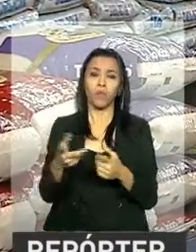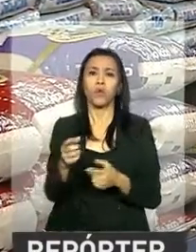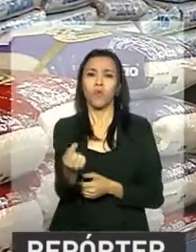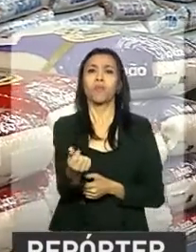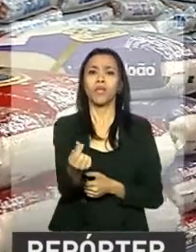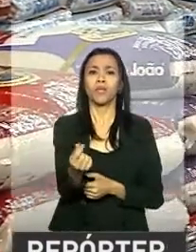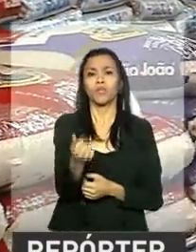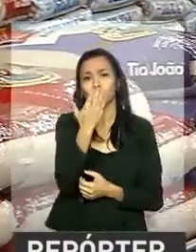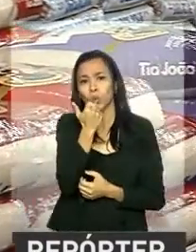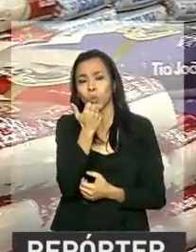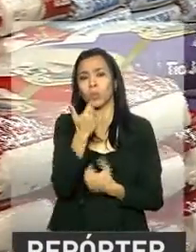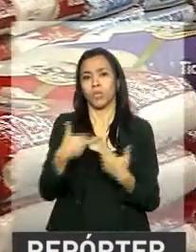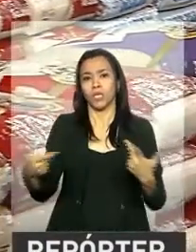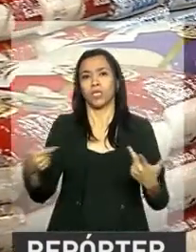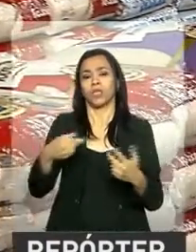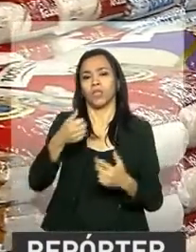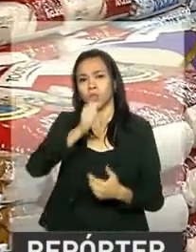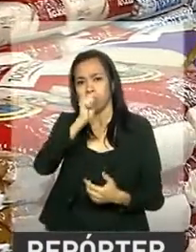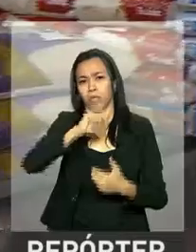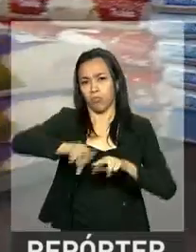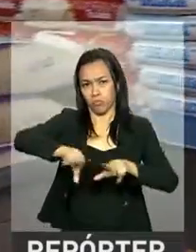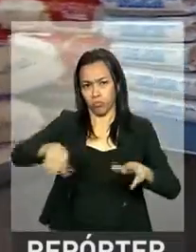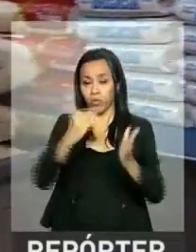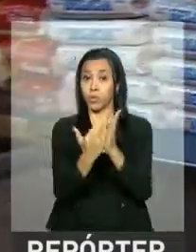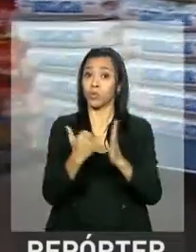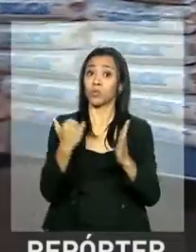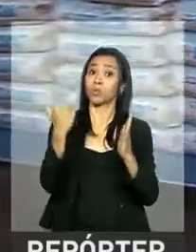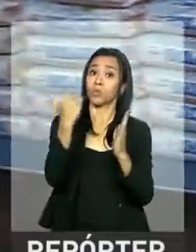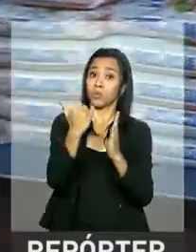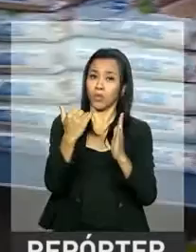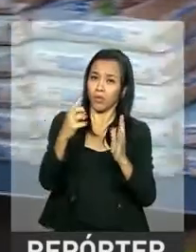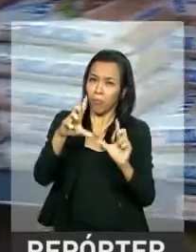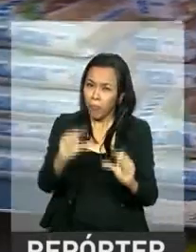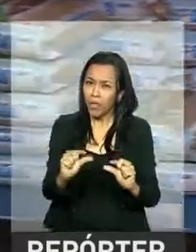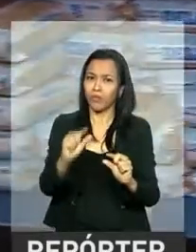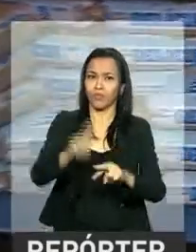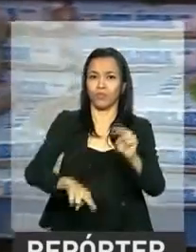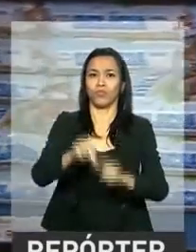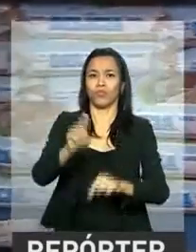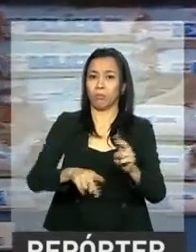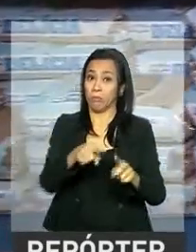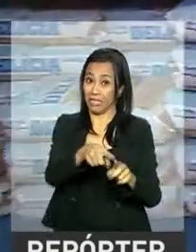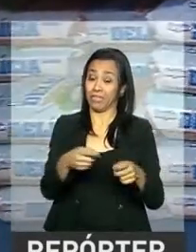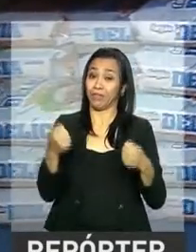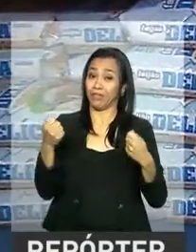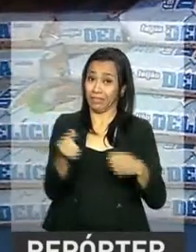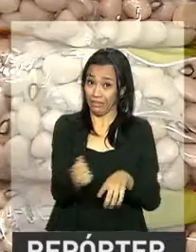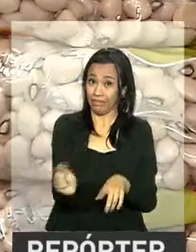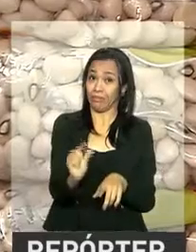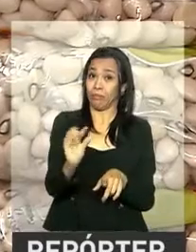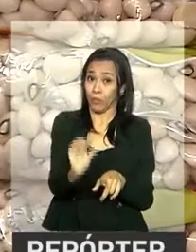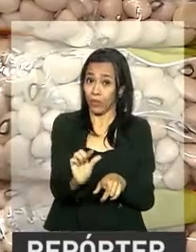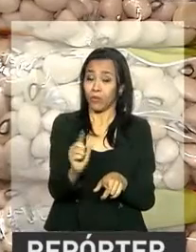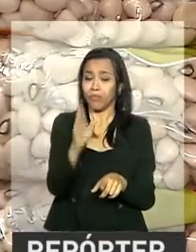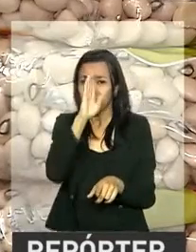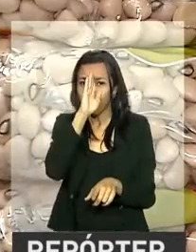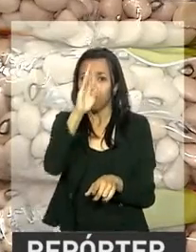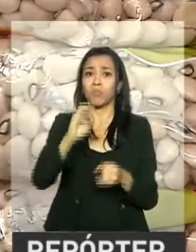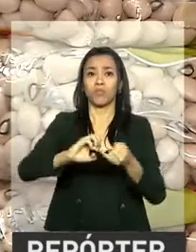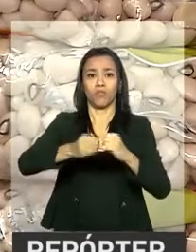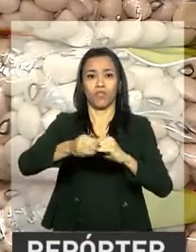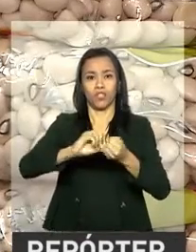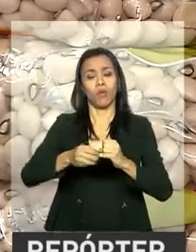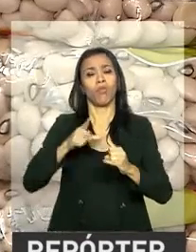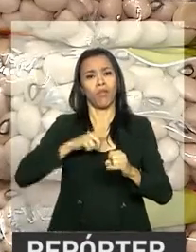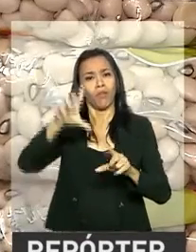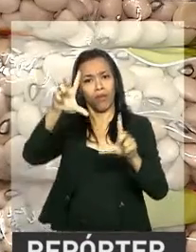subiram menos em junho mas esse grupo foi o que mais pesou no bolso do consumidor principalmente feijão houve